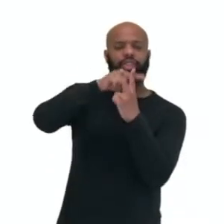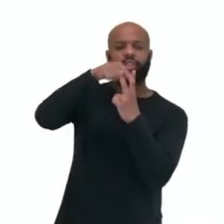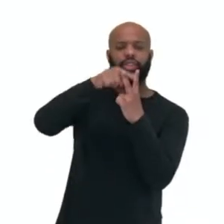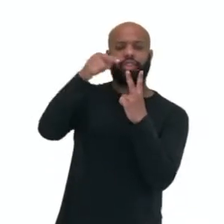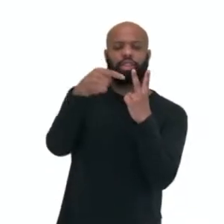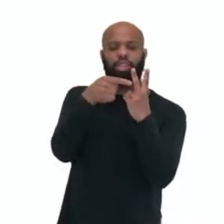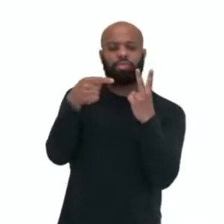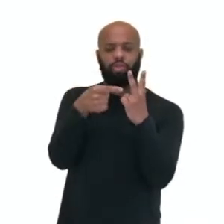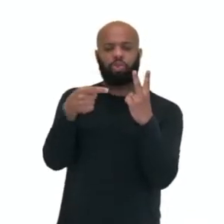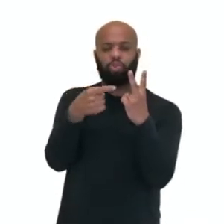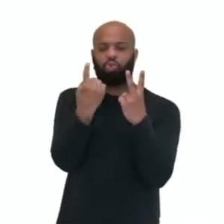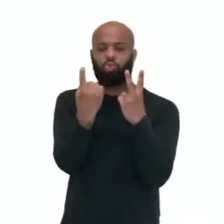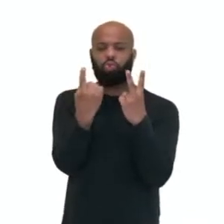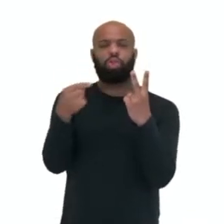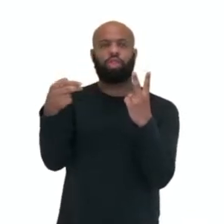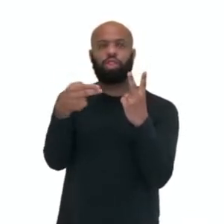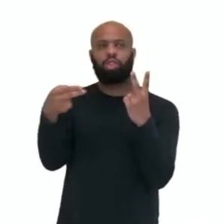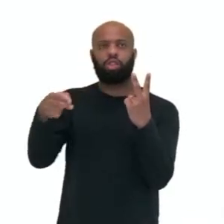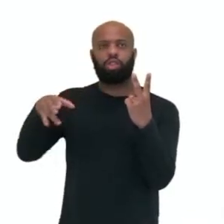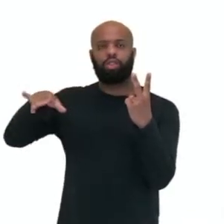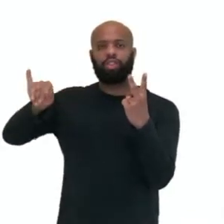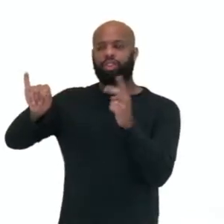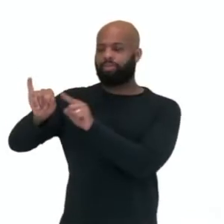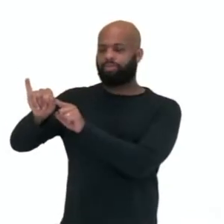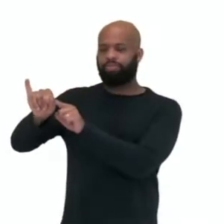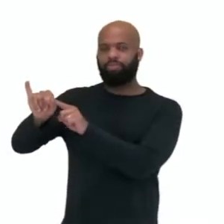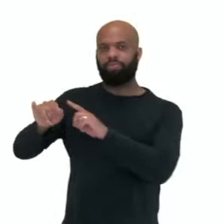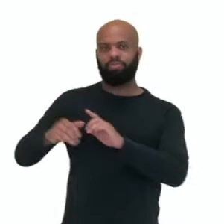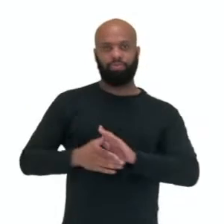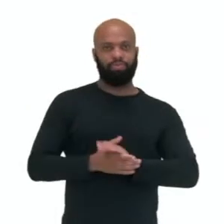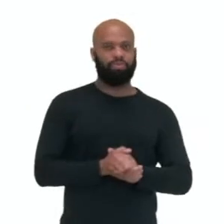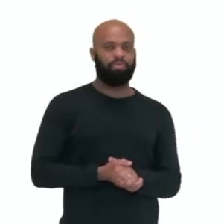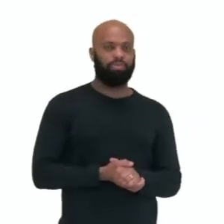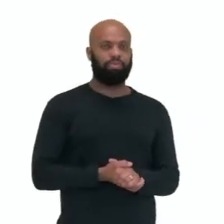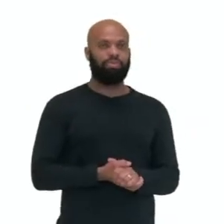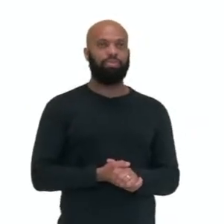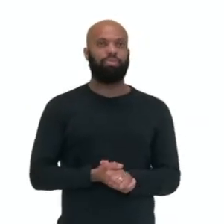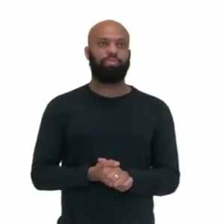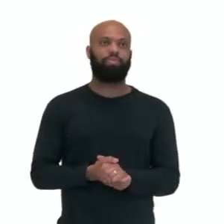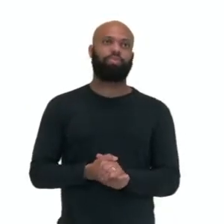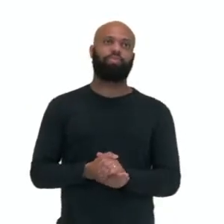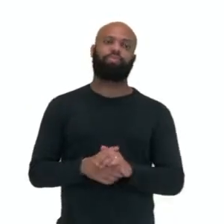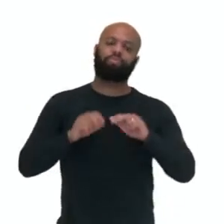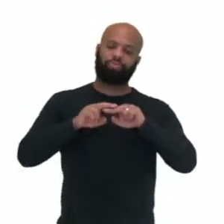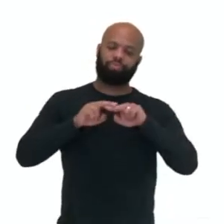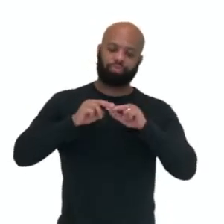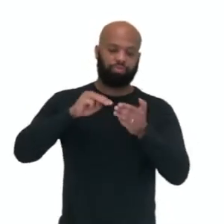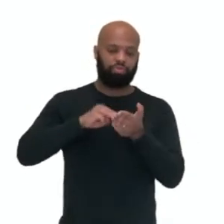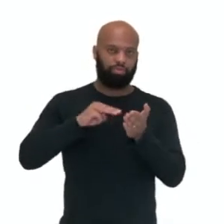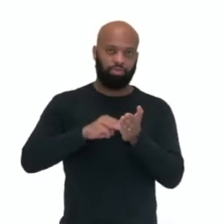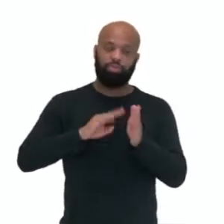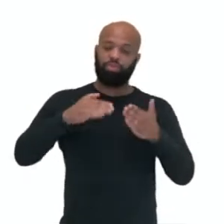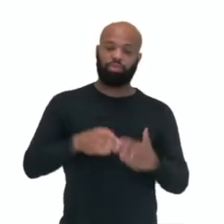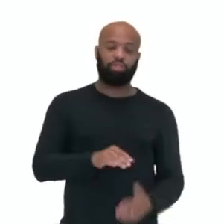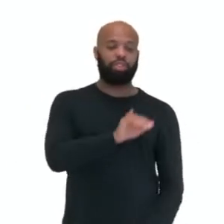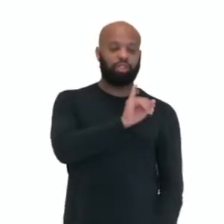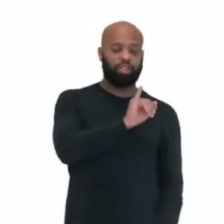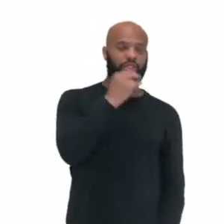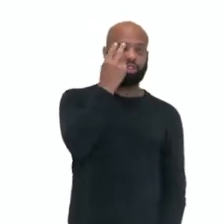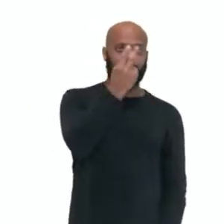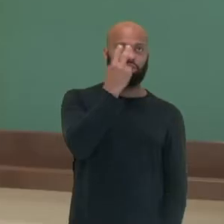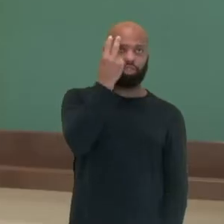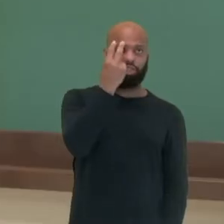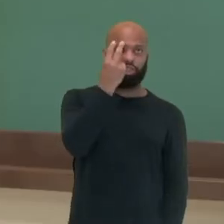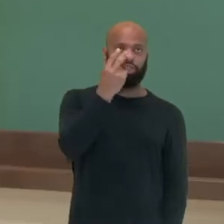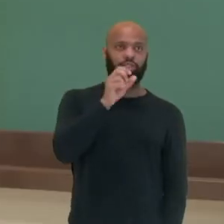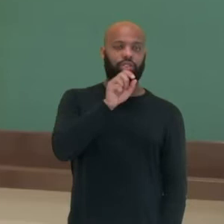menos 1 vai ser a nossa unidade imaginária que a gente simboliza por I. Portanto, I ao quadrado, ou seja,